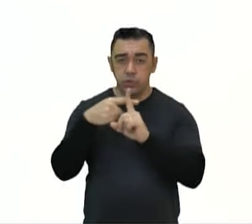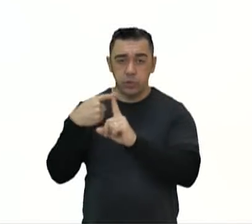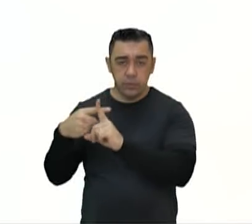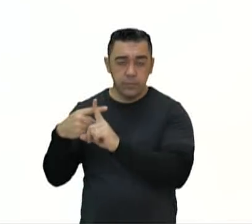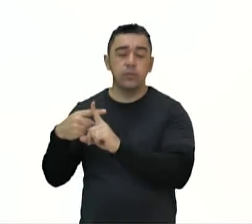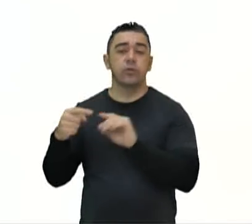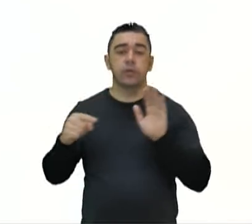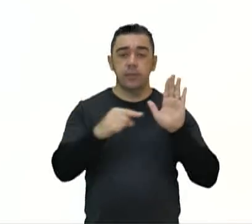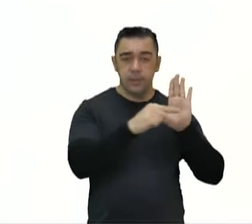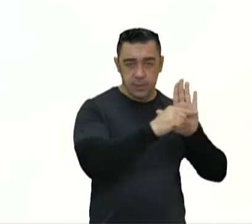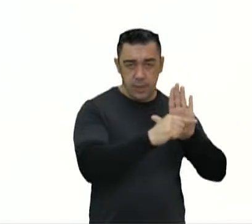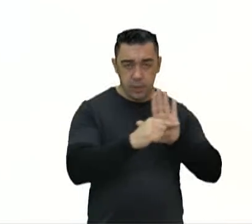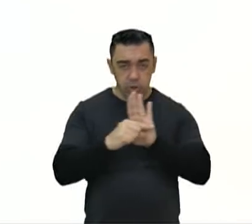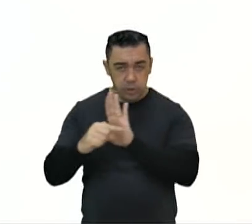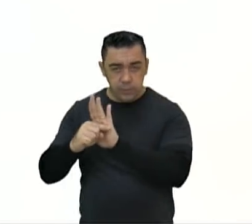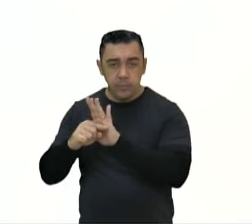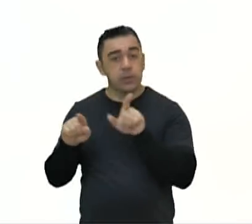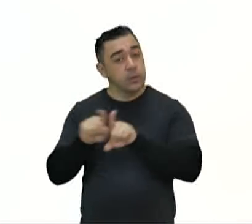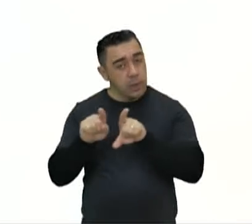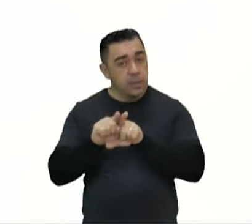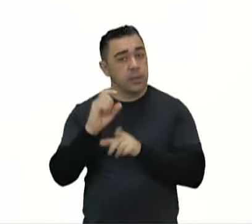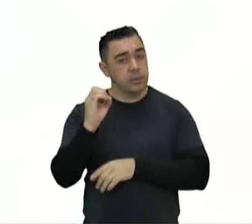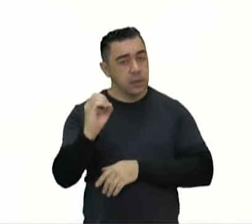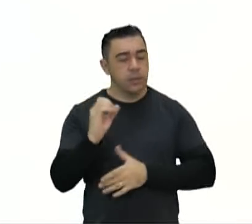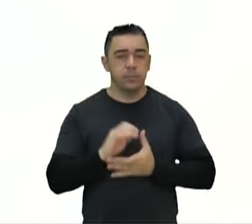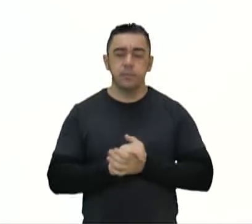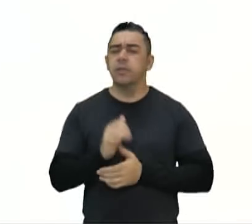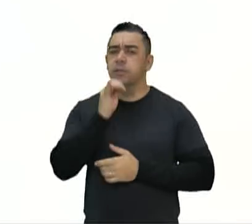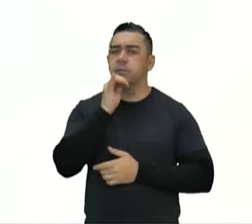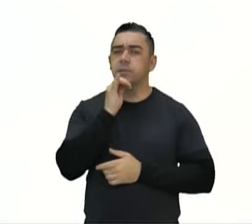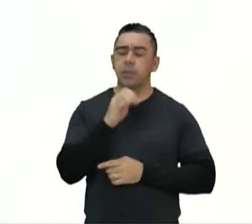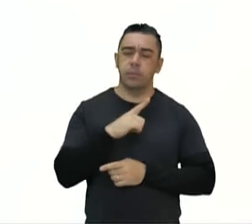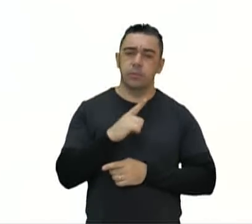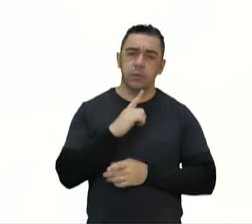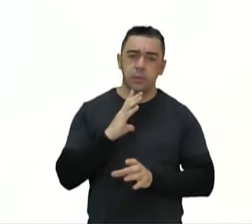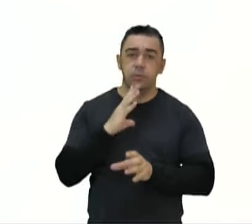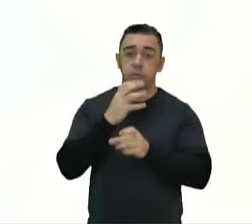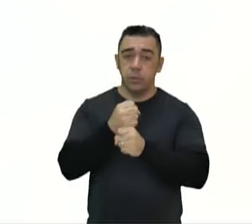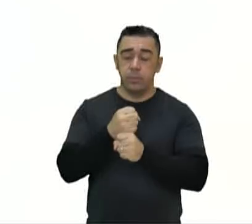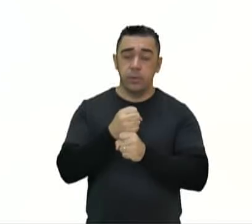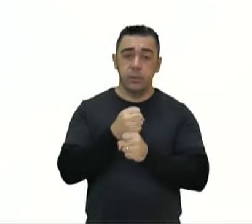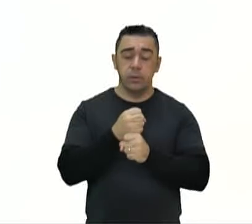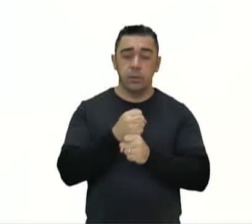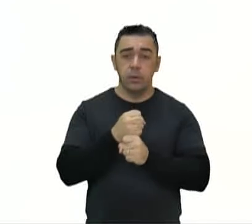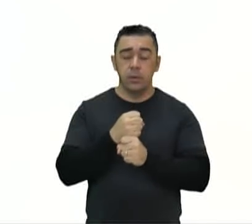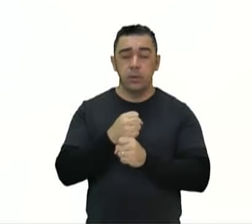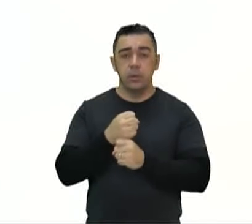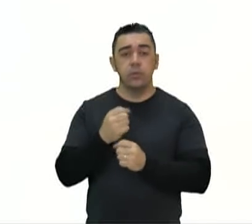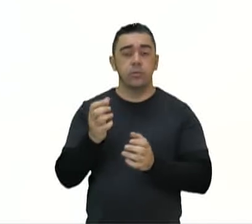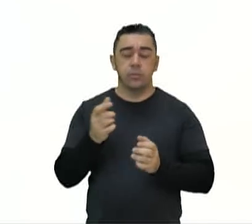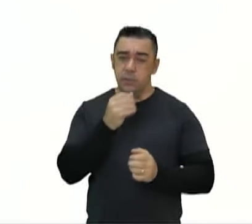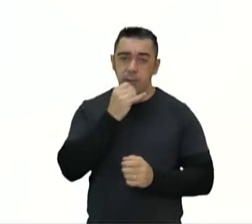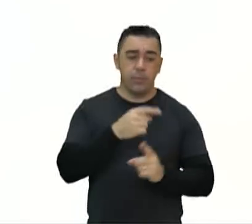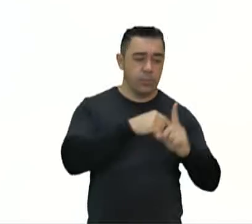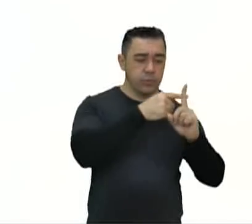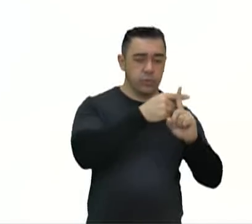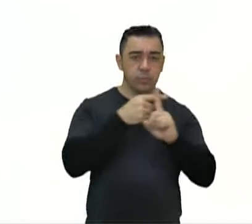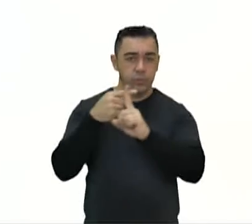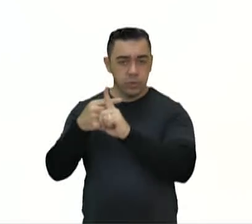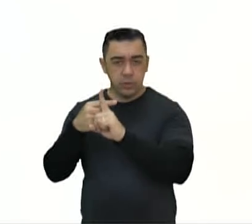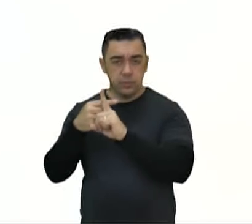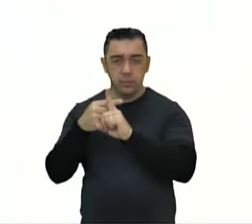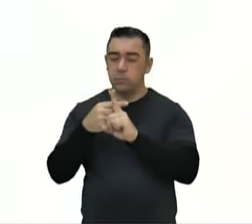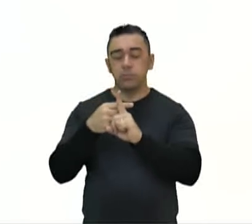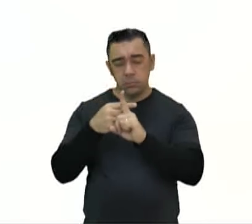negativos e o zero. Quando adicionarmos números inteiros com o mesmo sinal, a soma